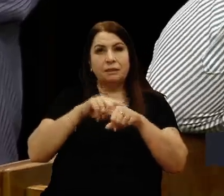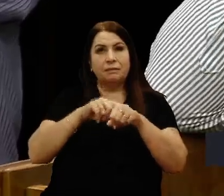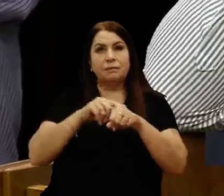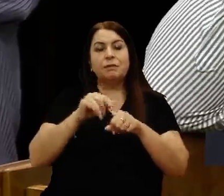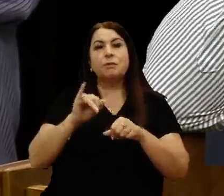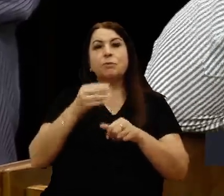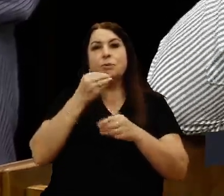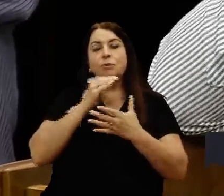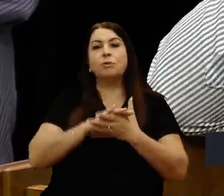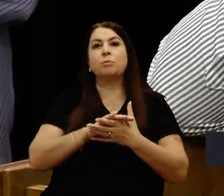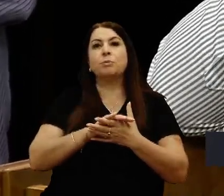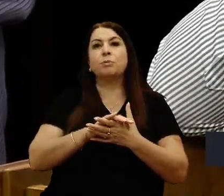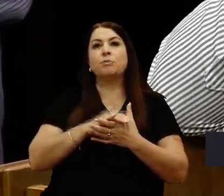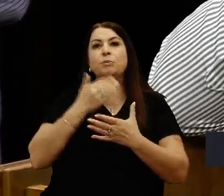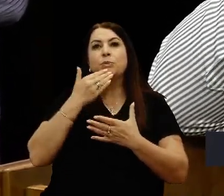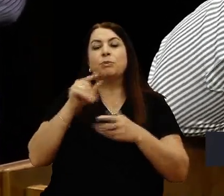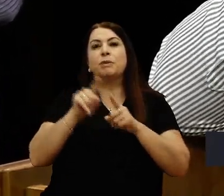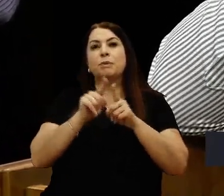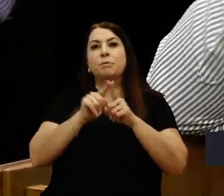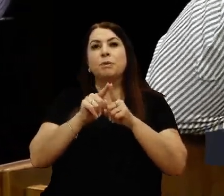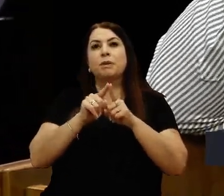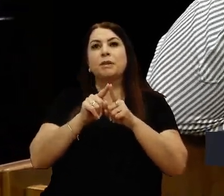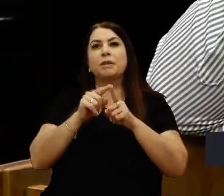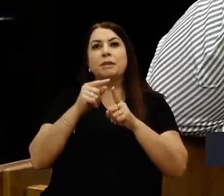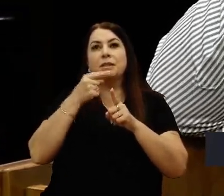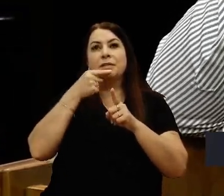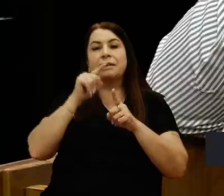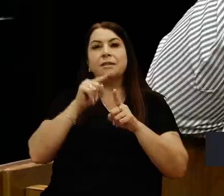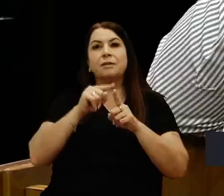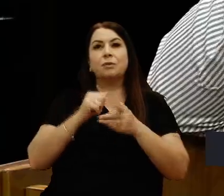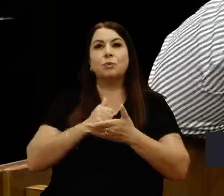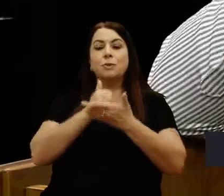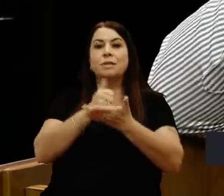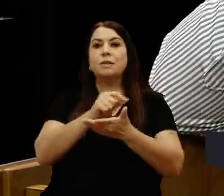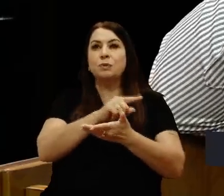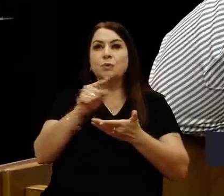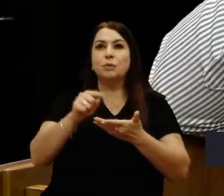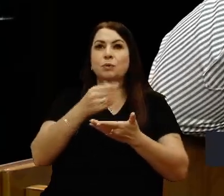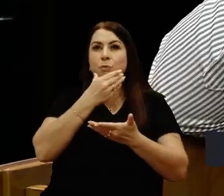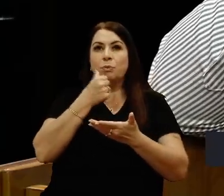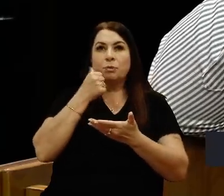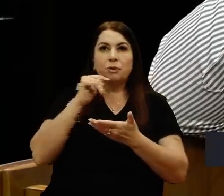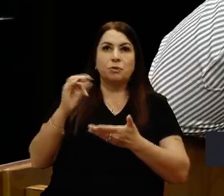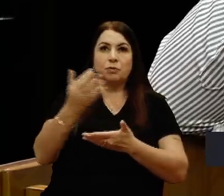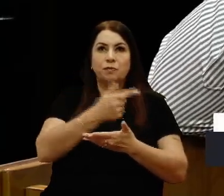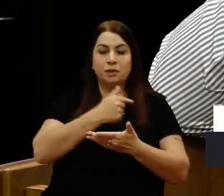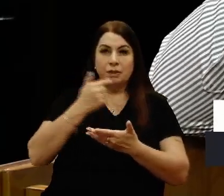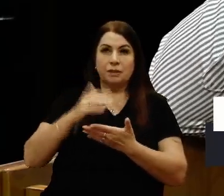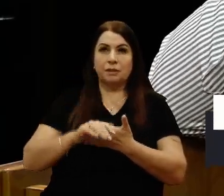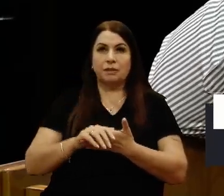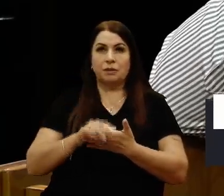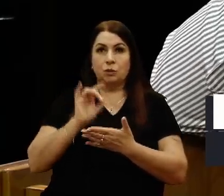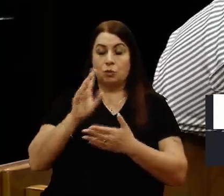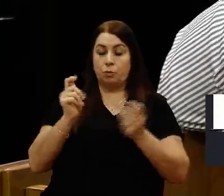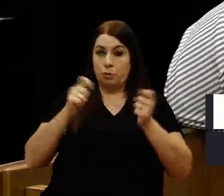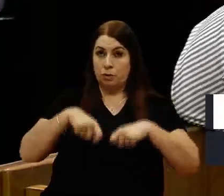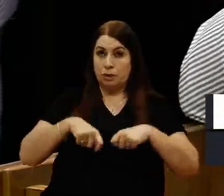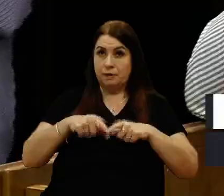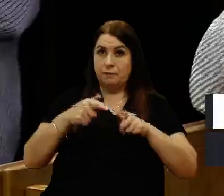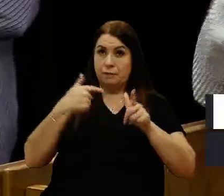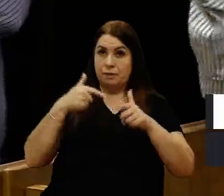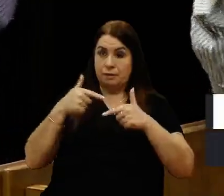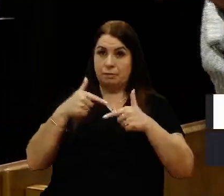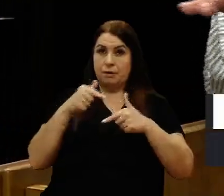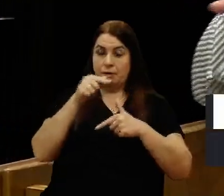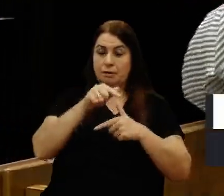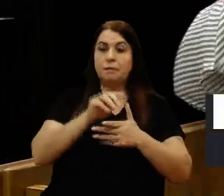momento oportuno, mas eu quero citar aqui, vereador Caleb, não tinha falado dos assessores e assessoras de todos vocês. Só é possível esse trabalho,